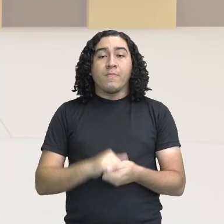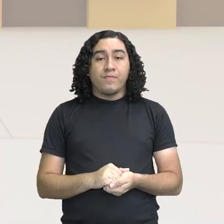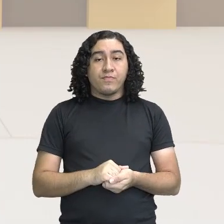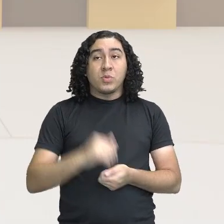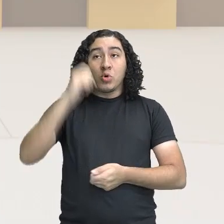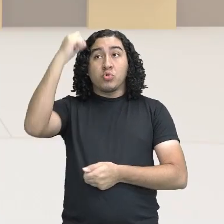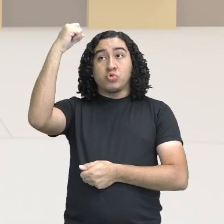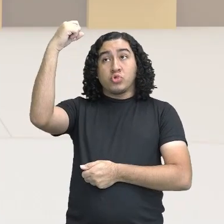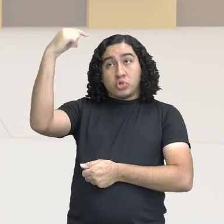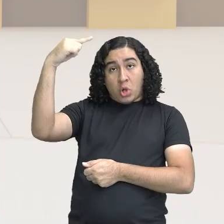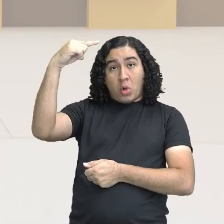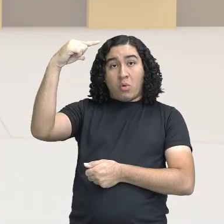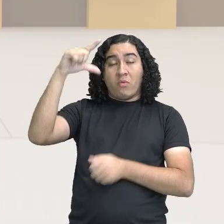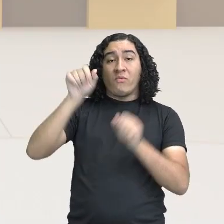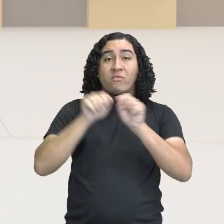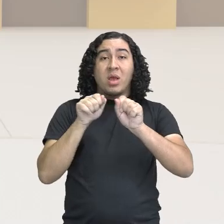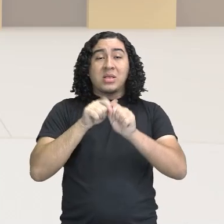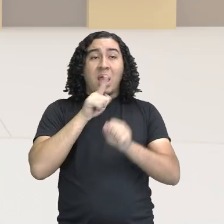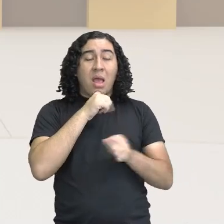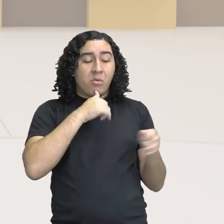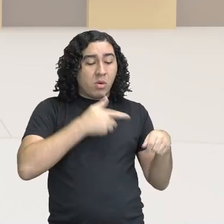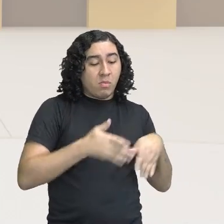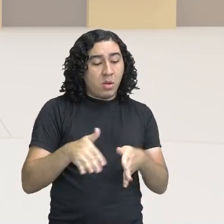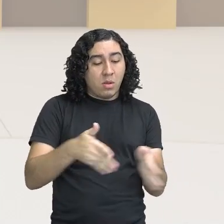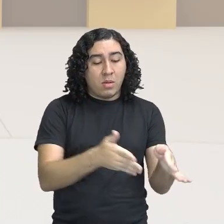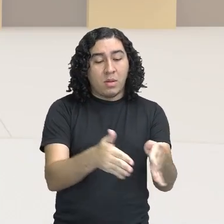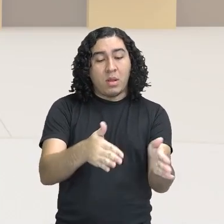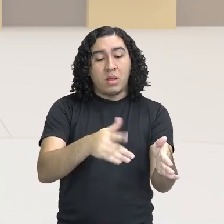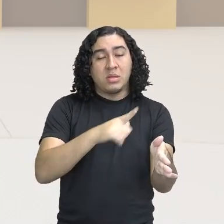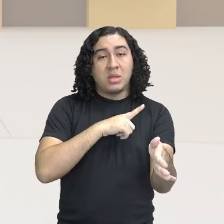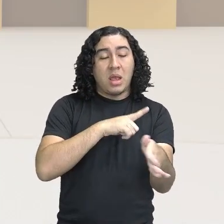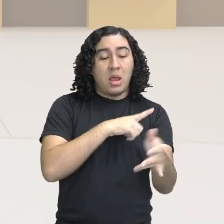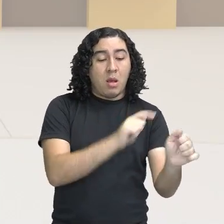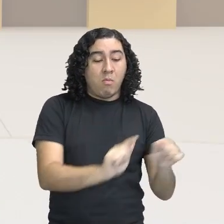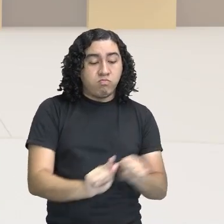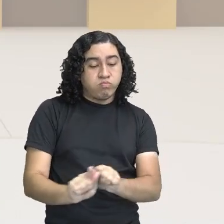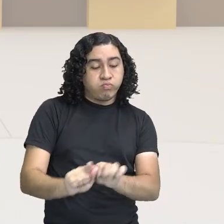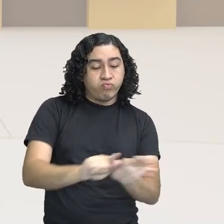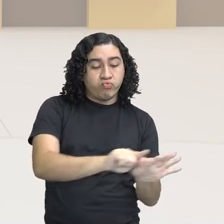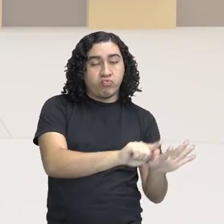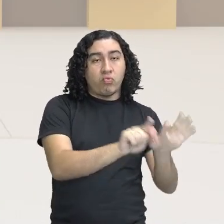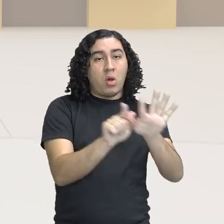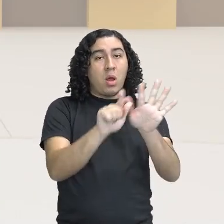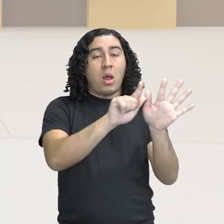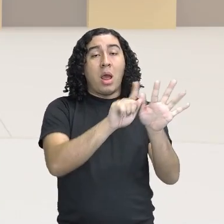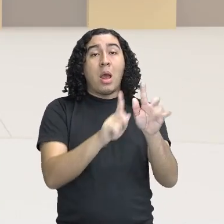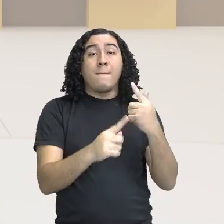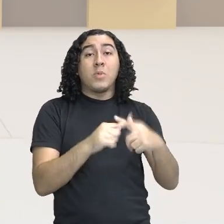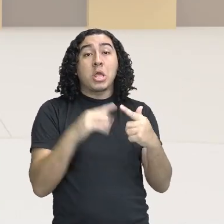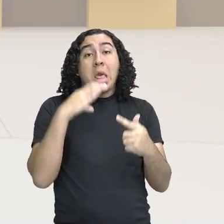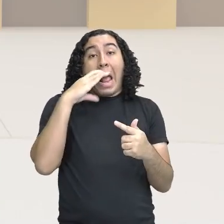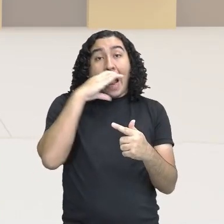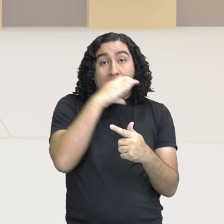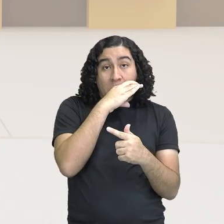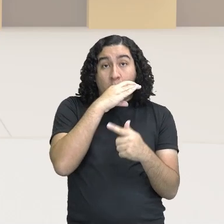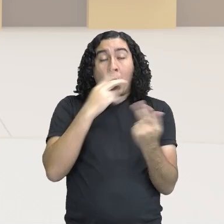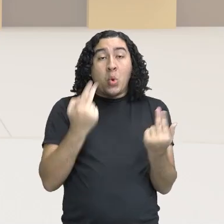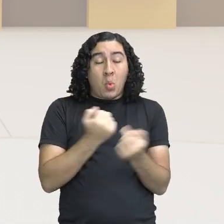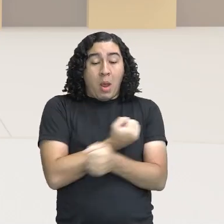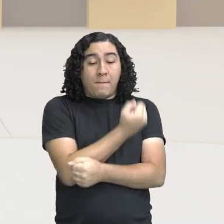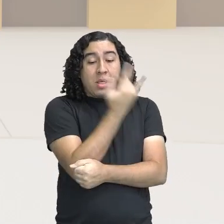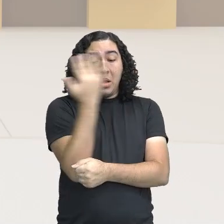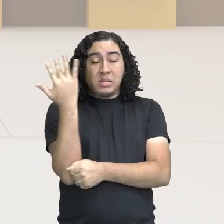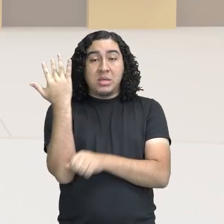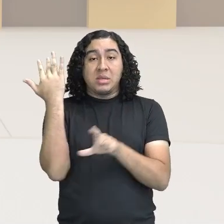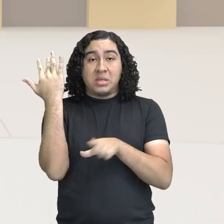radiação solar ela vai fazer com que essa água dos mares e oceanos evaporem, né? Assim como as plantas vão fazer a sua